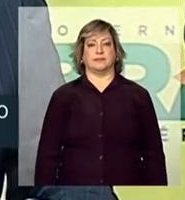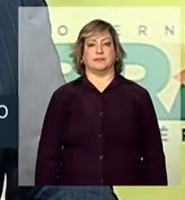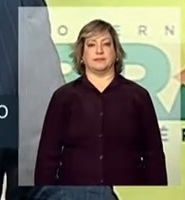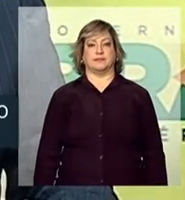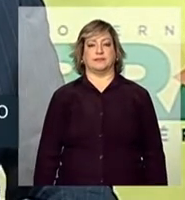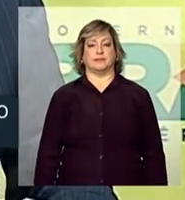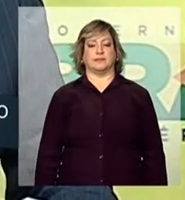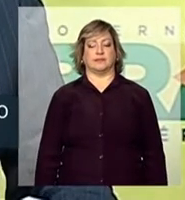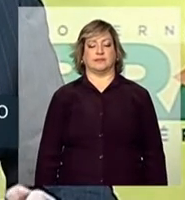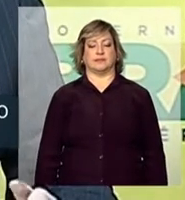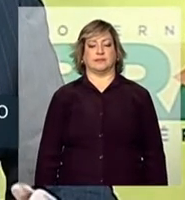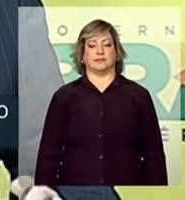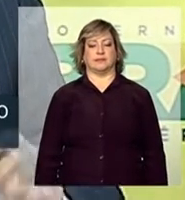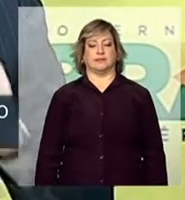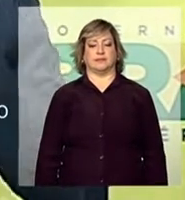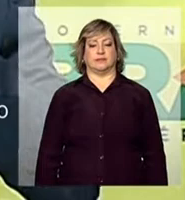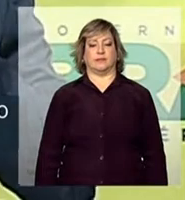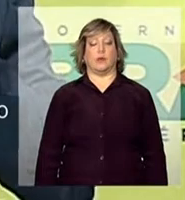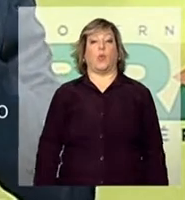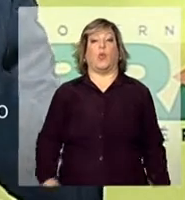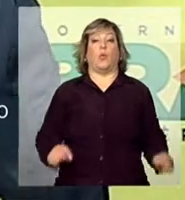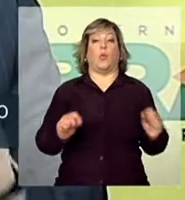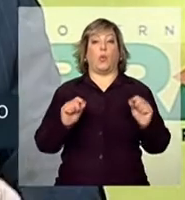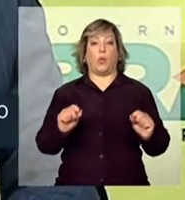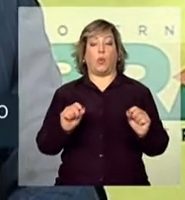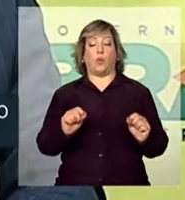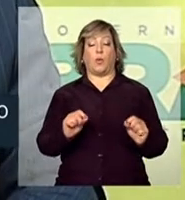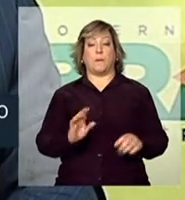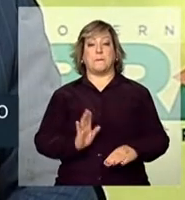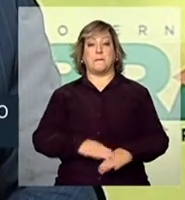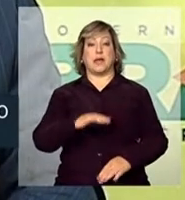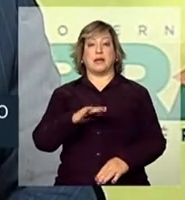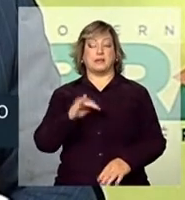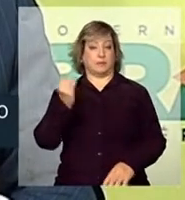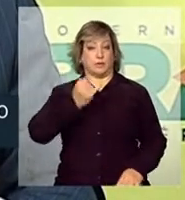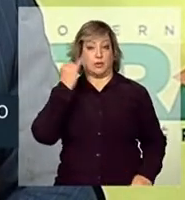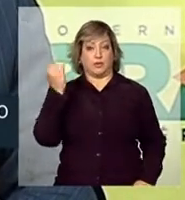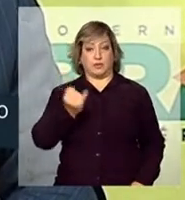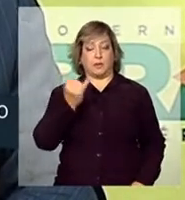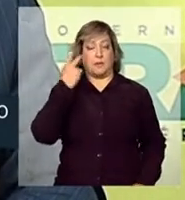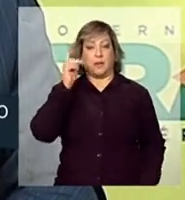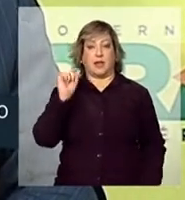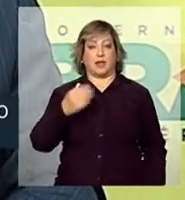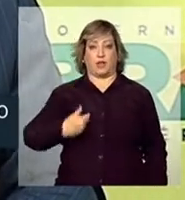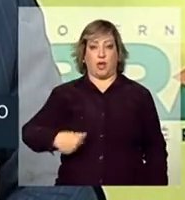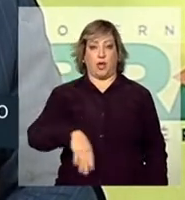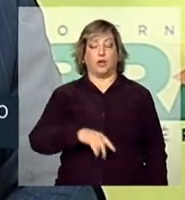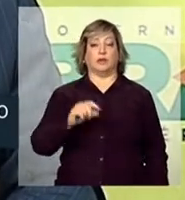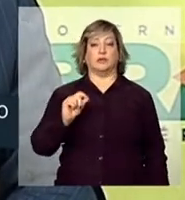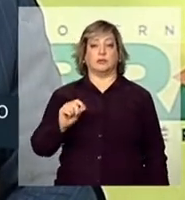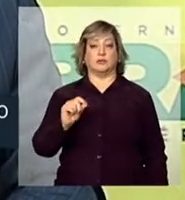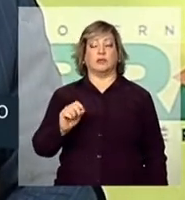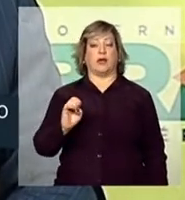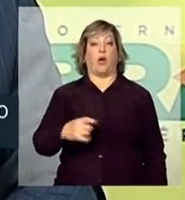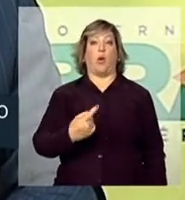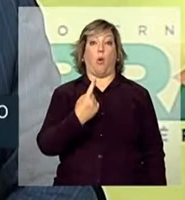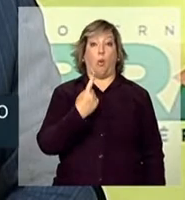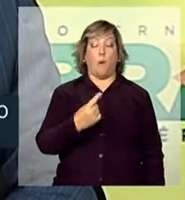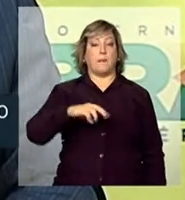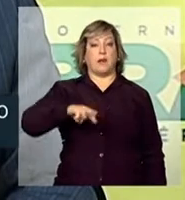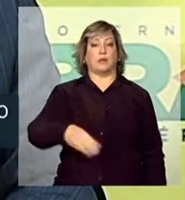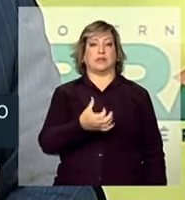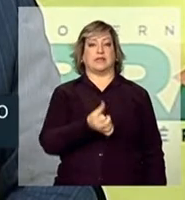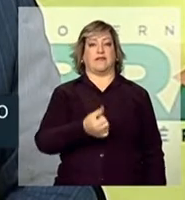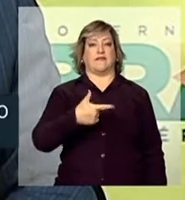E aí bom e o que mais importante para nós é o fato de 1 Milhão